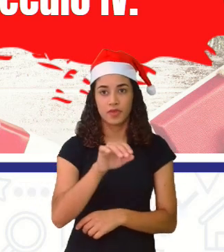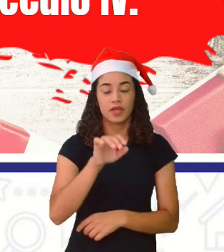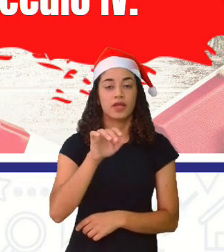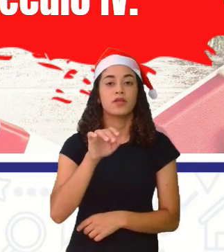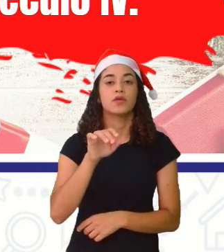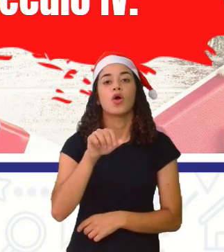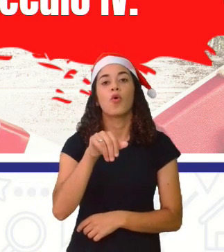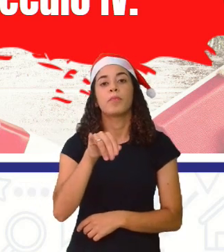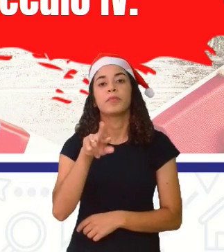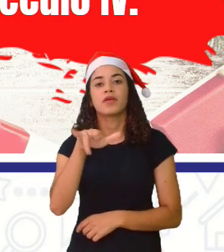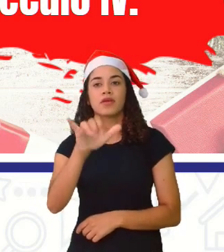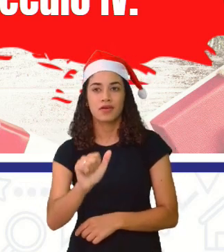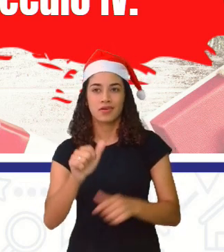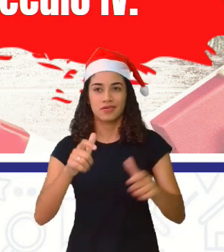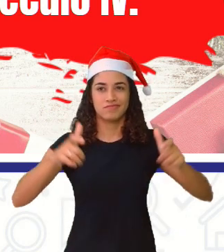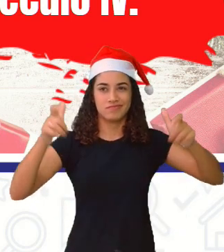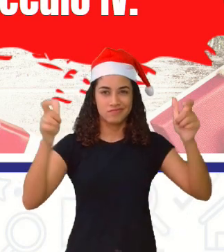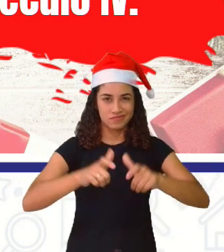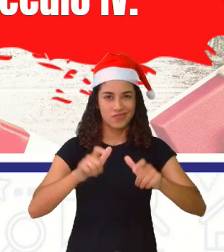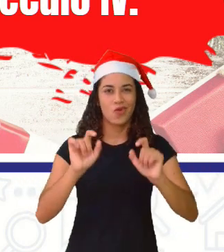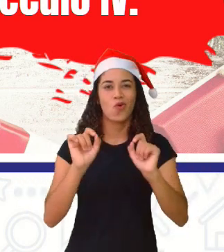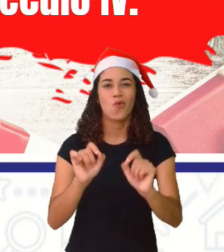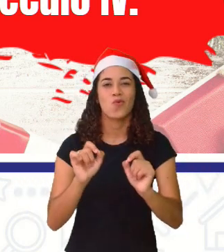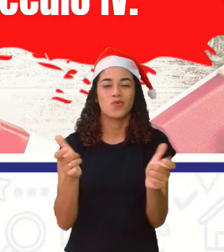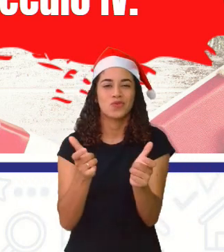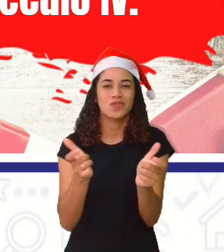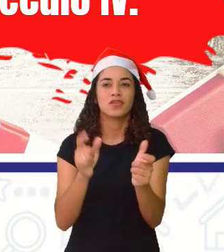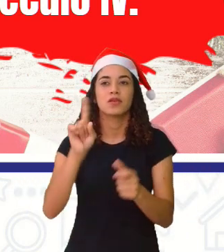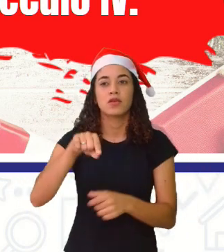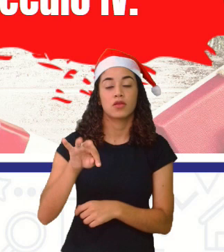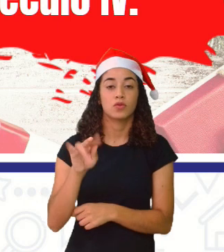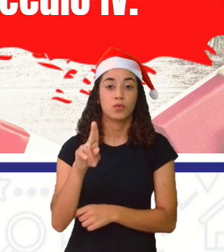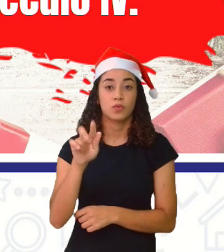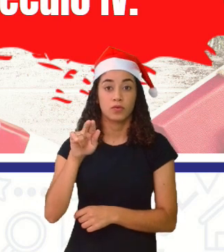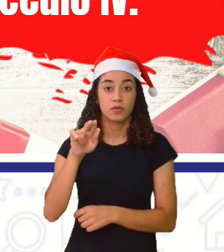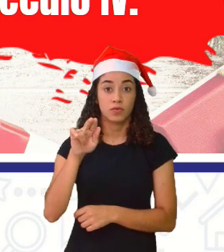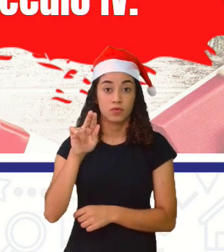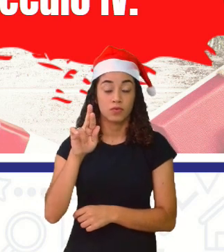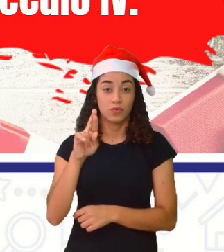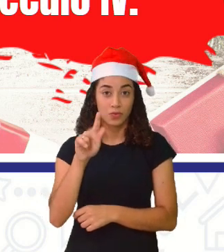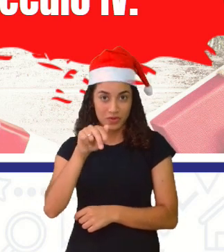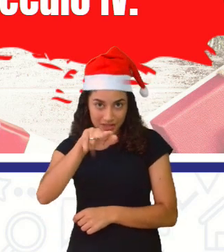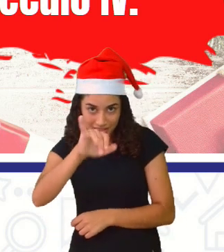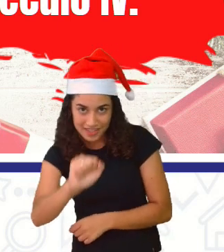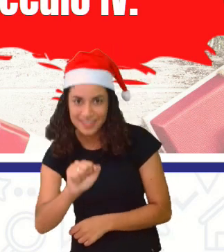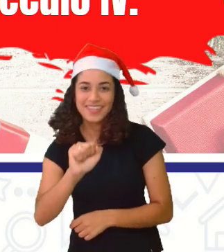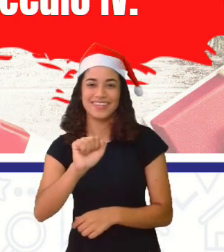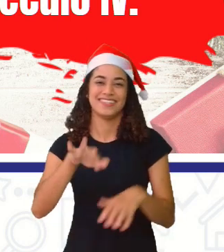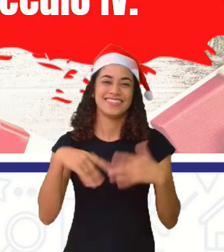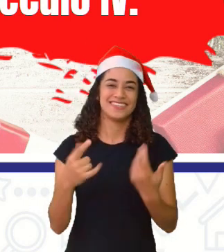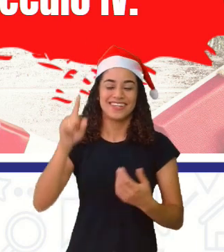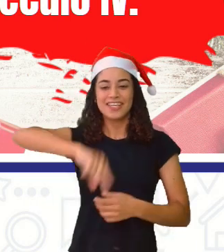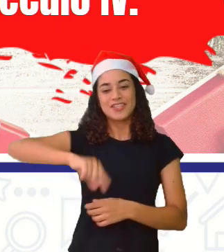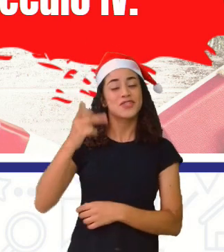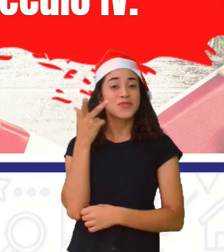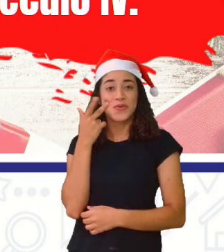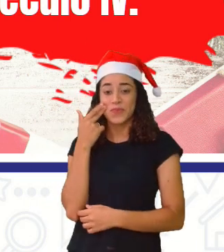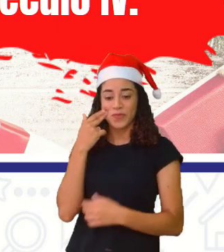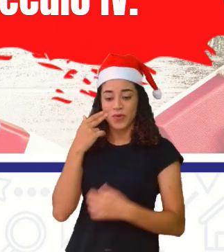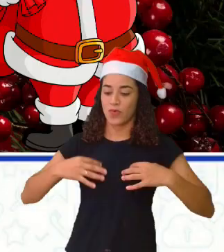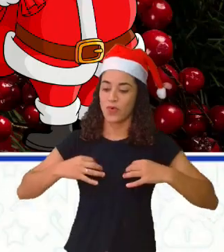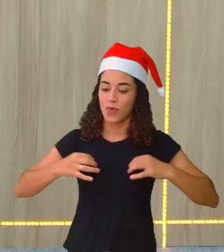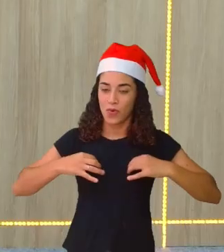atual Turquia. E sendo bispo, né, cristão, era comum a vestimenta, né,